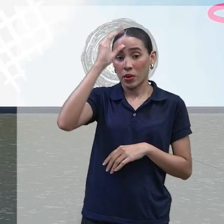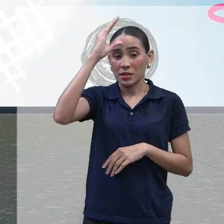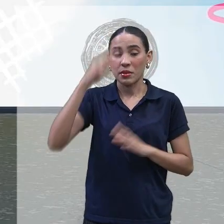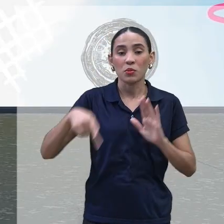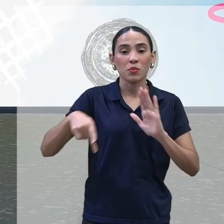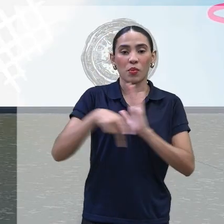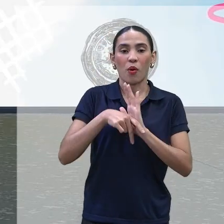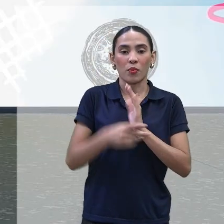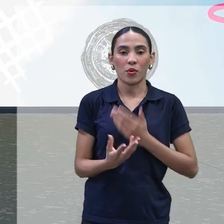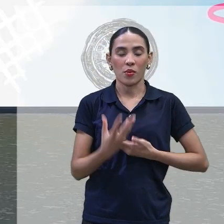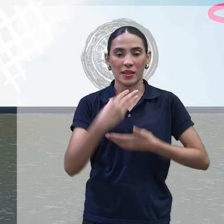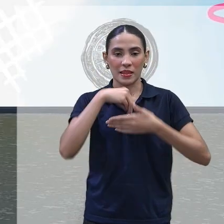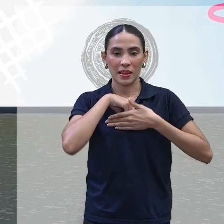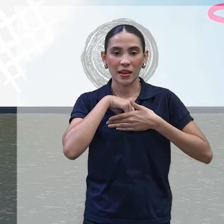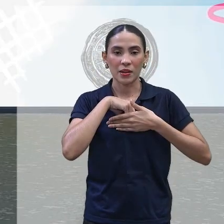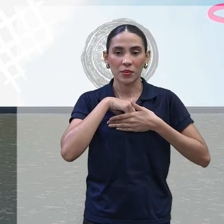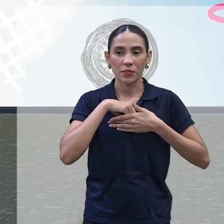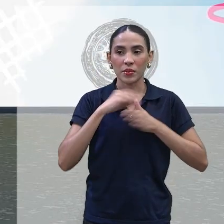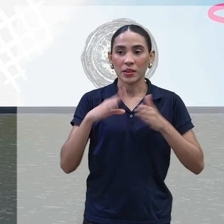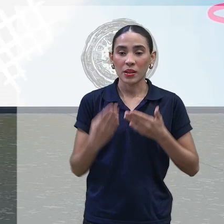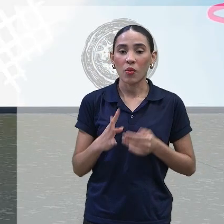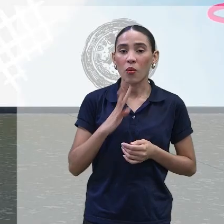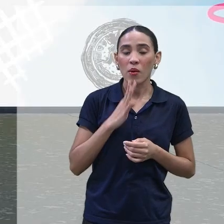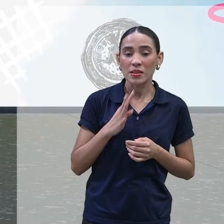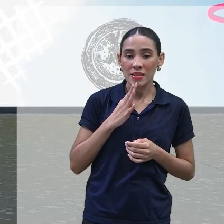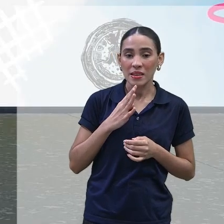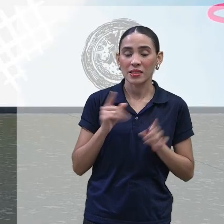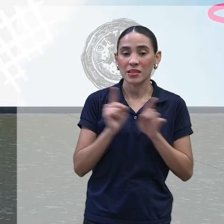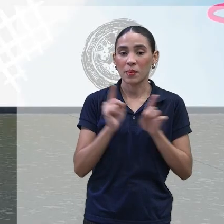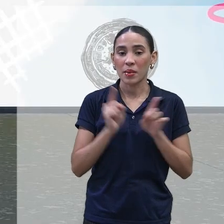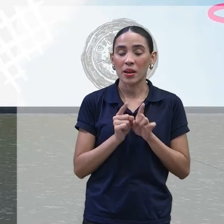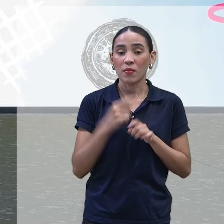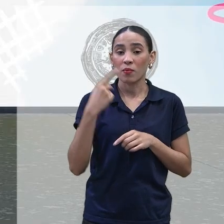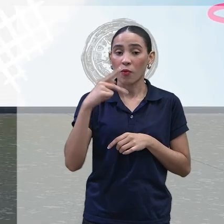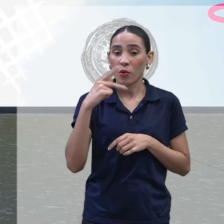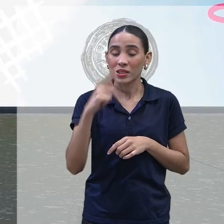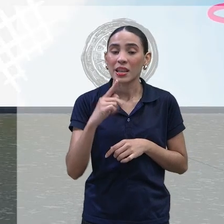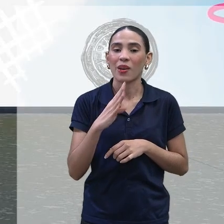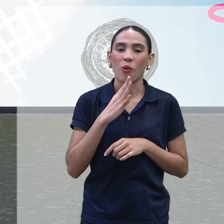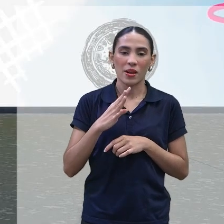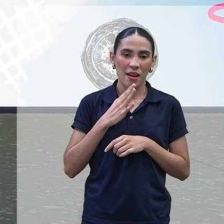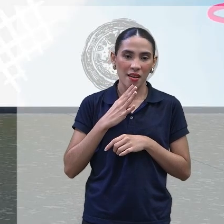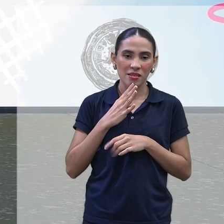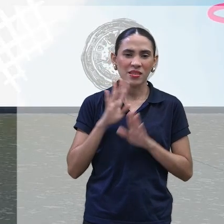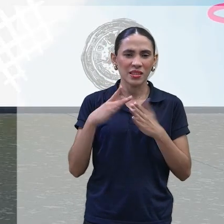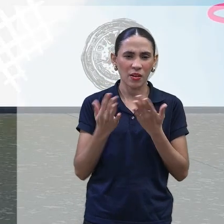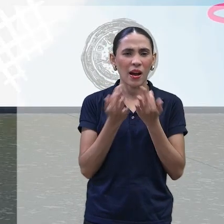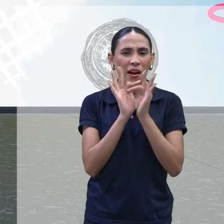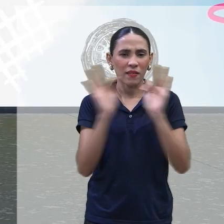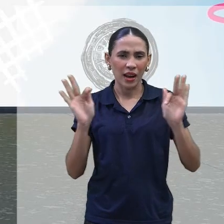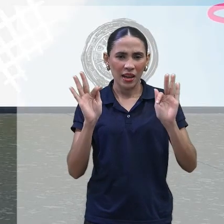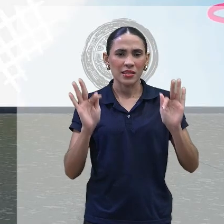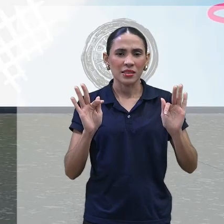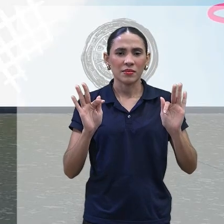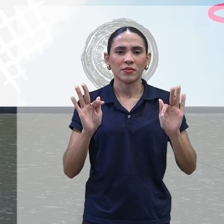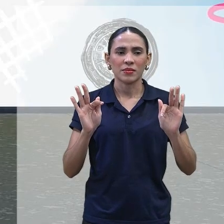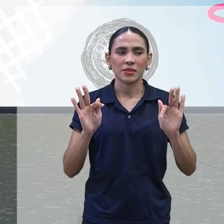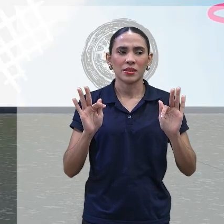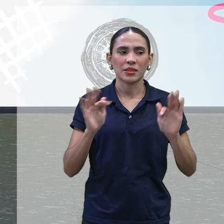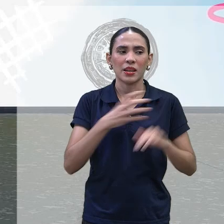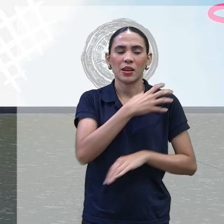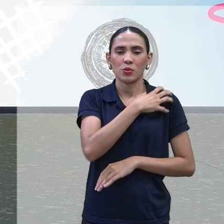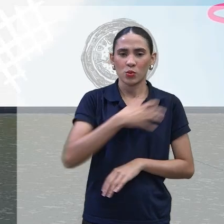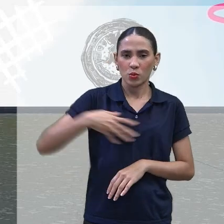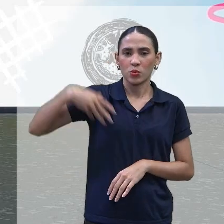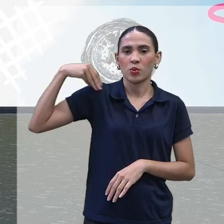autoconhecimento. Olha, Cia. Conheça a si mesmo, né? Conhece-te a ti mesmo. Olha só a frase de Sócrates mais tarde. Conhece-te a ti